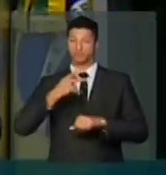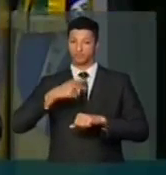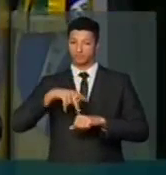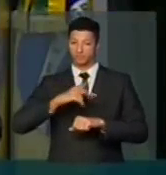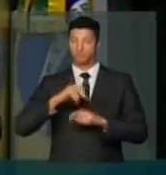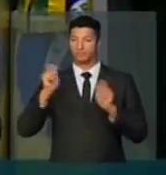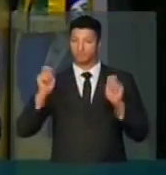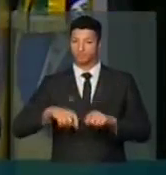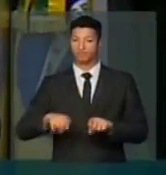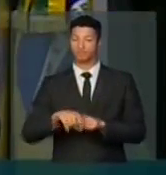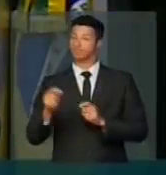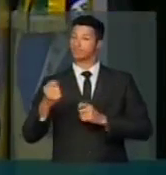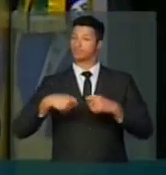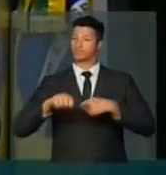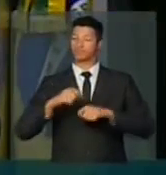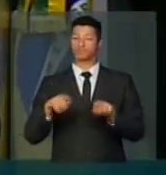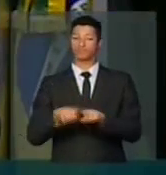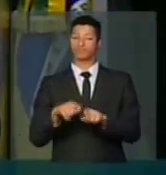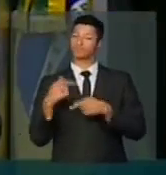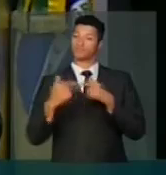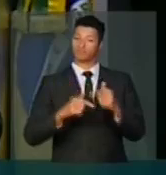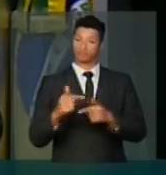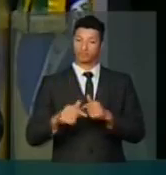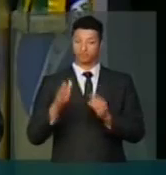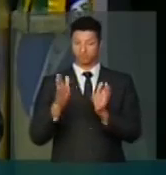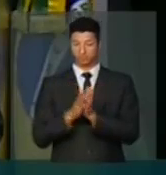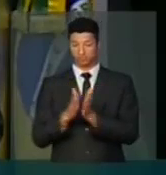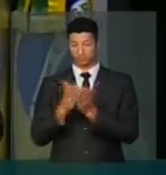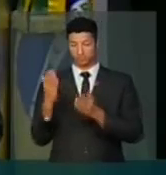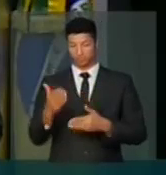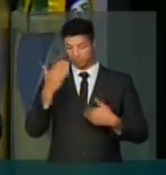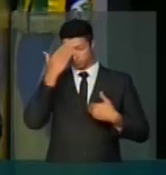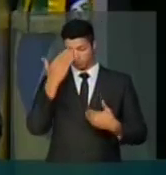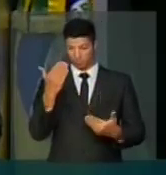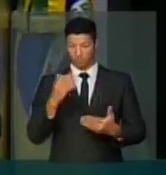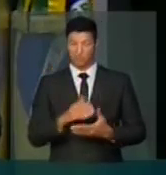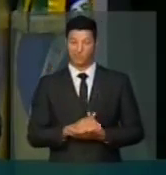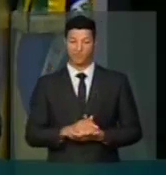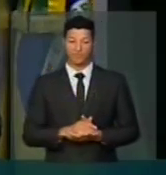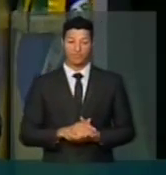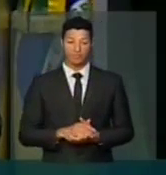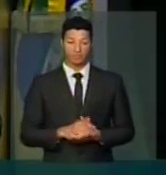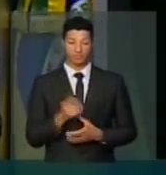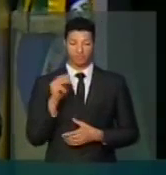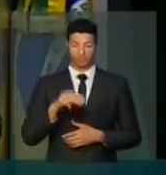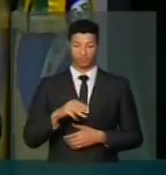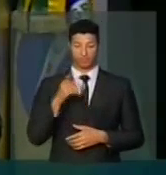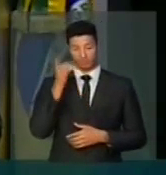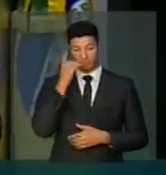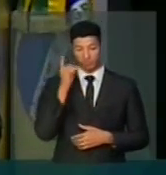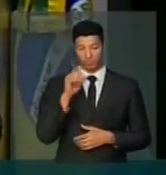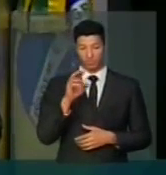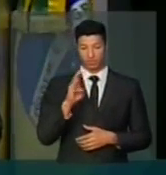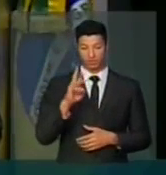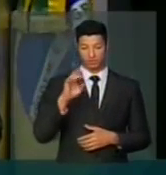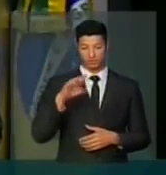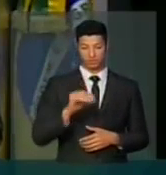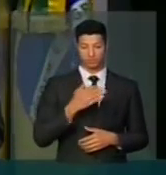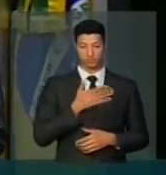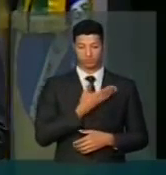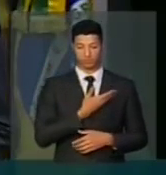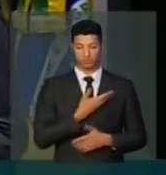pela capacidade de articulação, de trabalho. Parabéns a Vossa Excelência, muito obrigado pela parte. Concedo, por último, a parte ao deputado Bruno Covas, meu querido